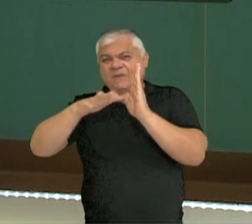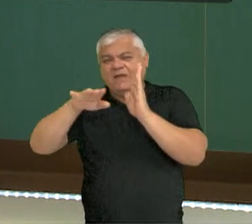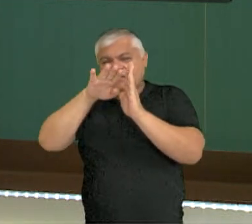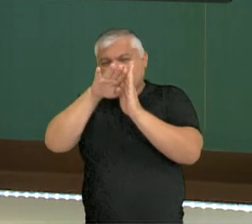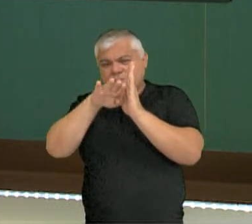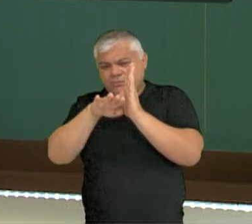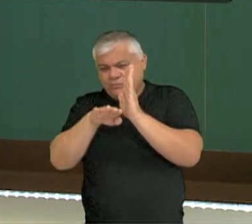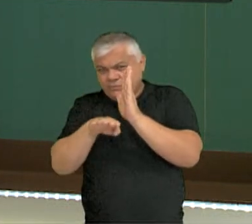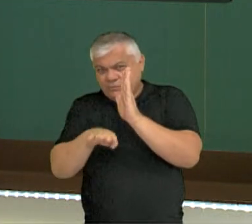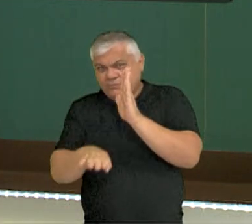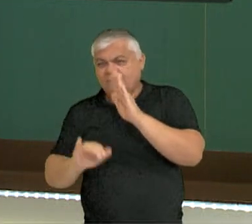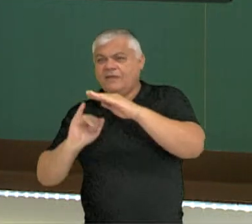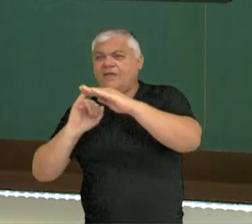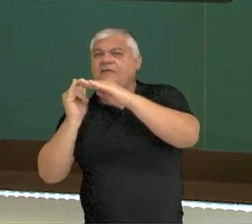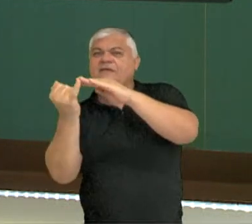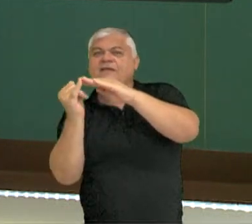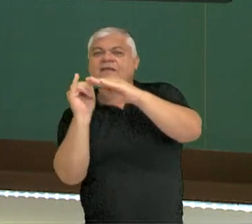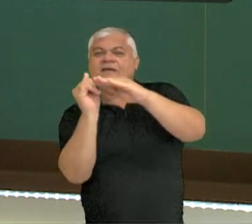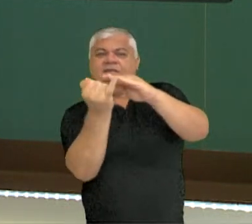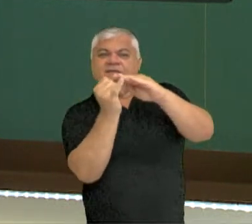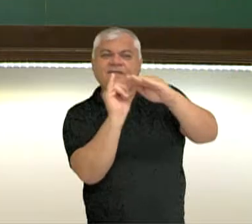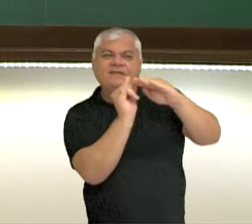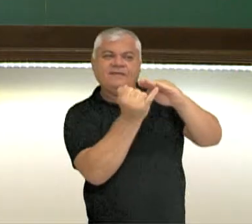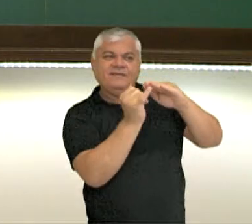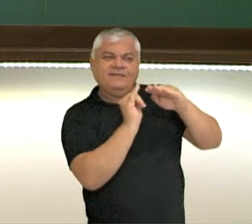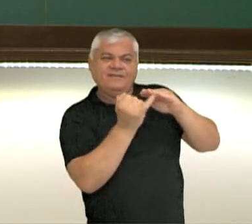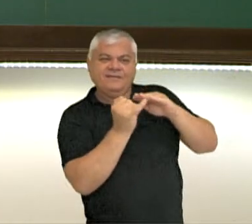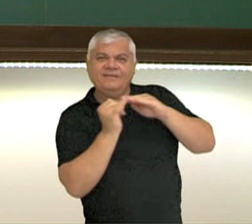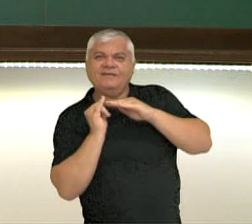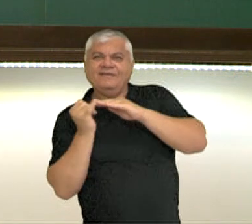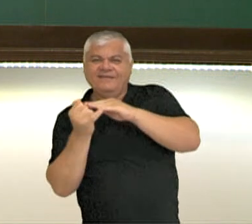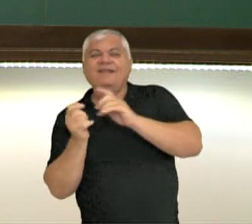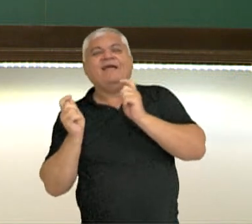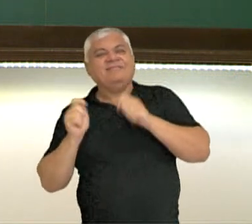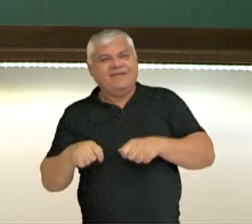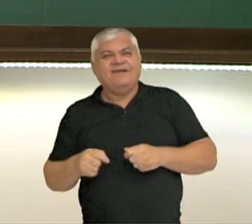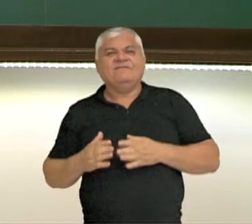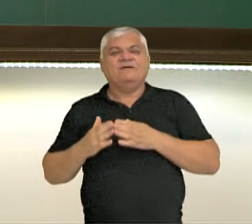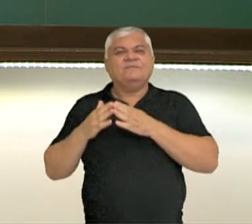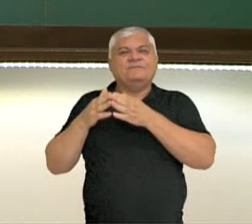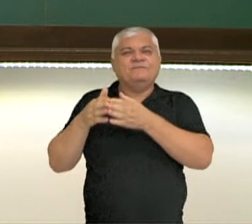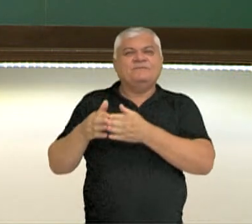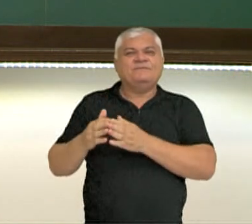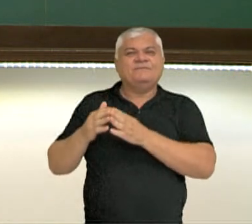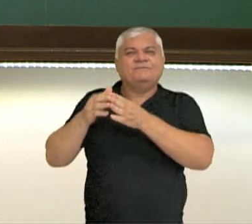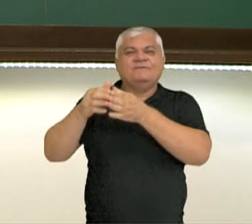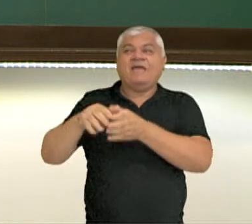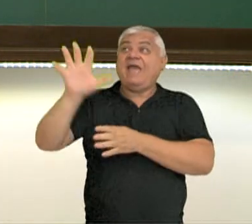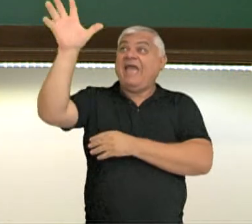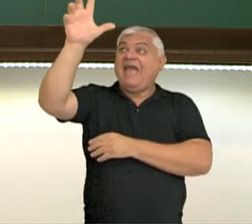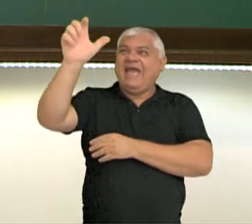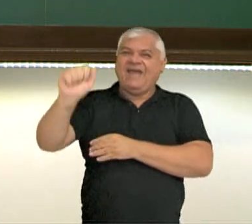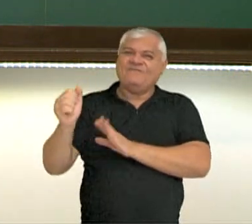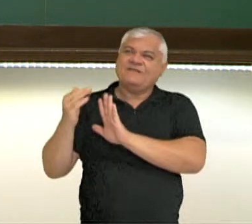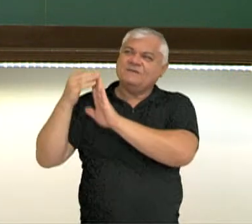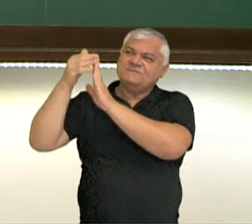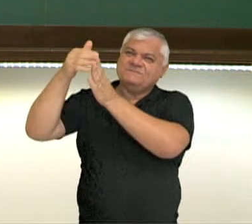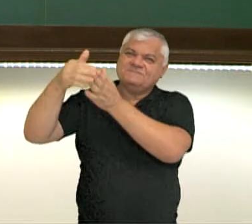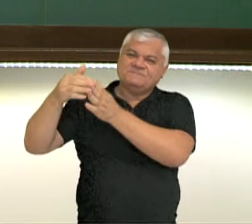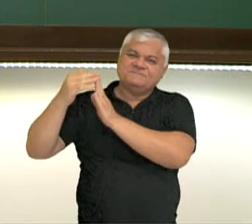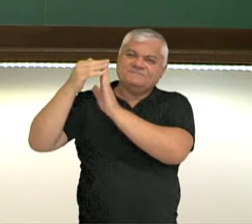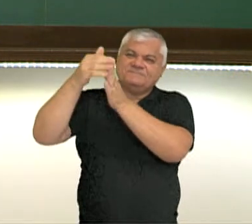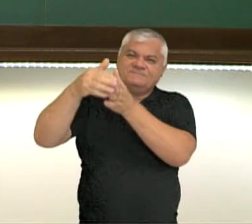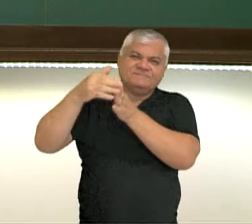ilhas também visíveis, onde seria possível que pequenas embarcações africanas atravessassem e chegassem ao